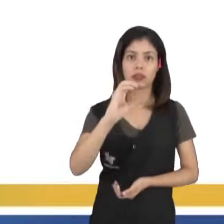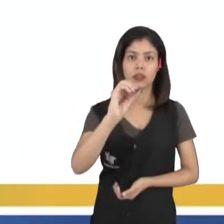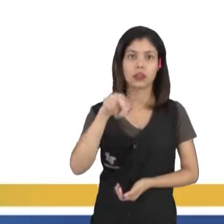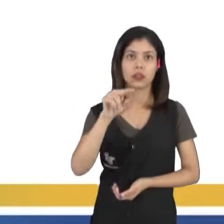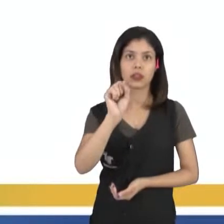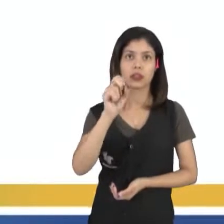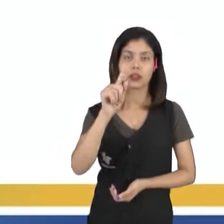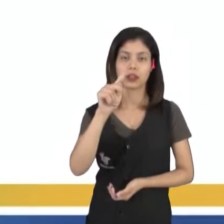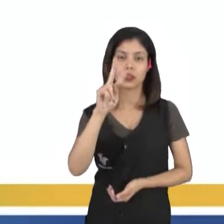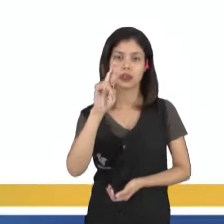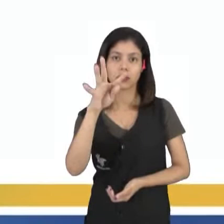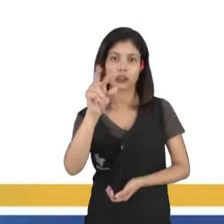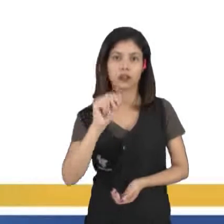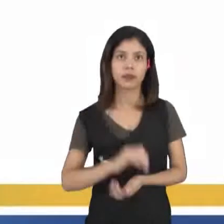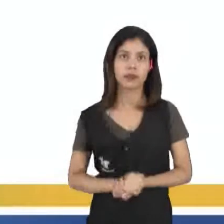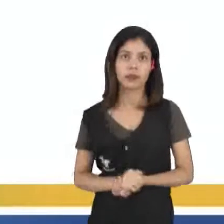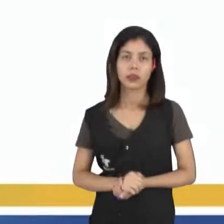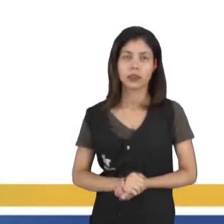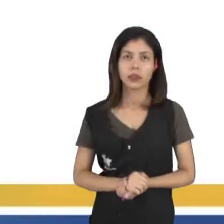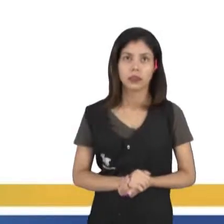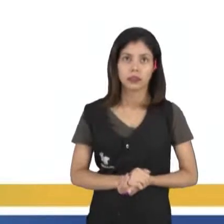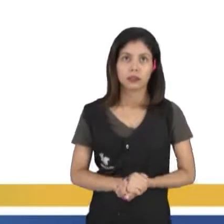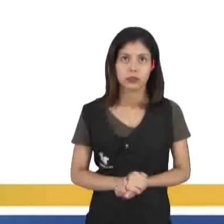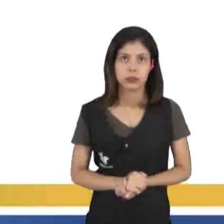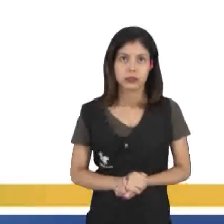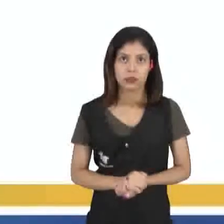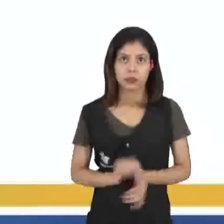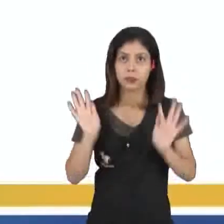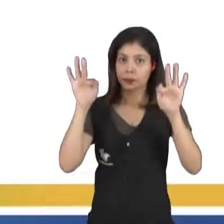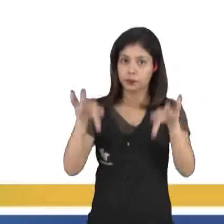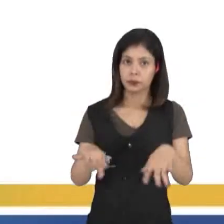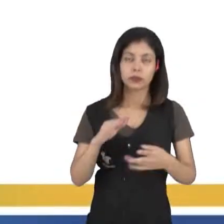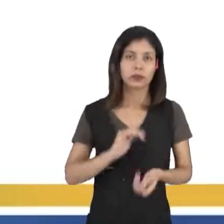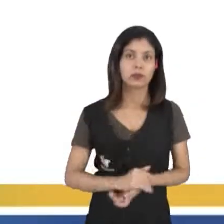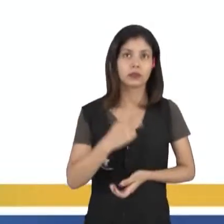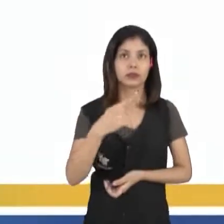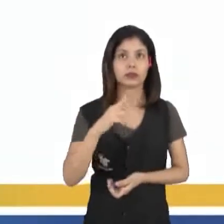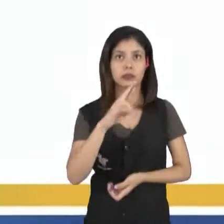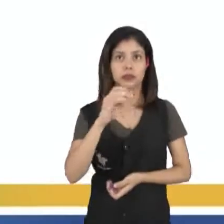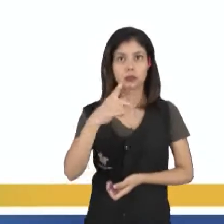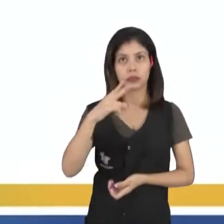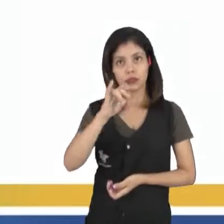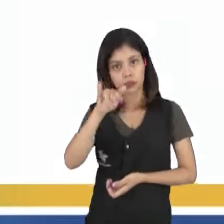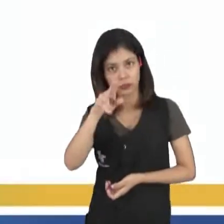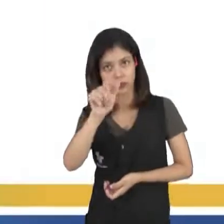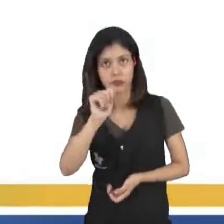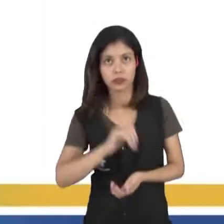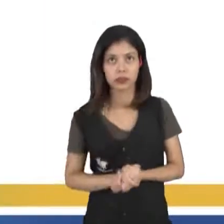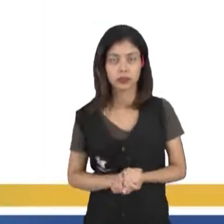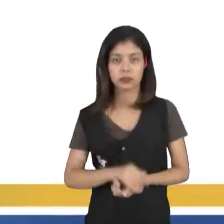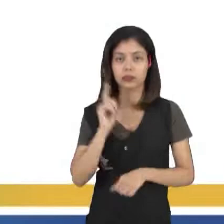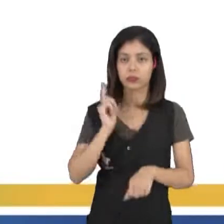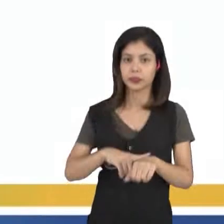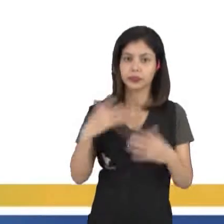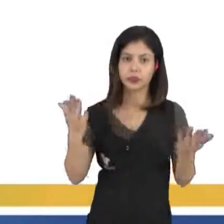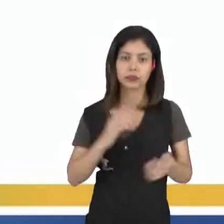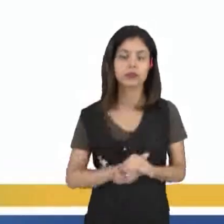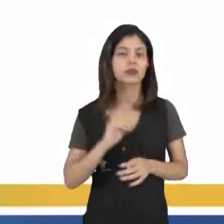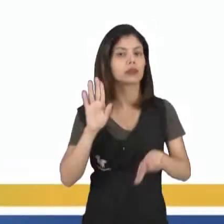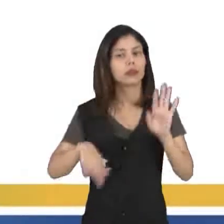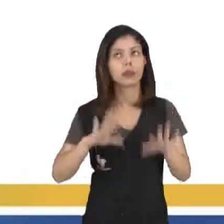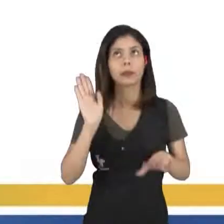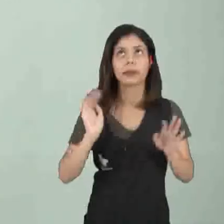conformativa, consecutiva, tá bom? Ela pode ser também final, proporcional, temporal. Então